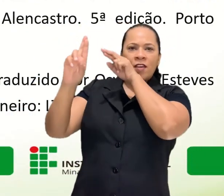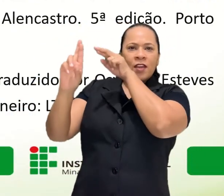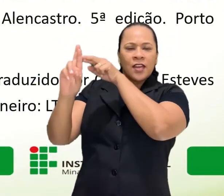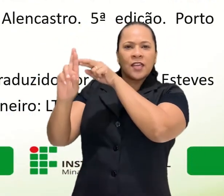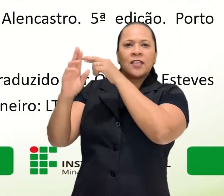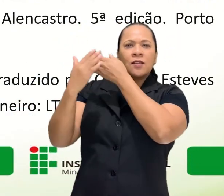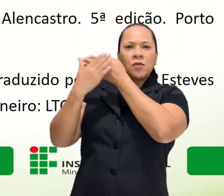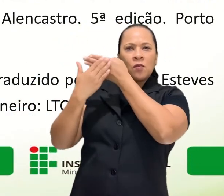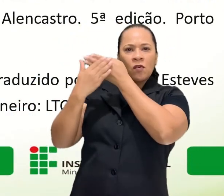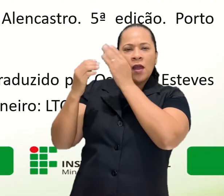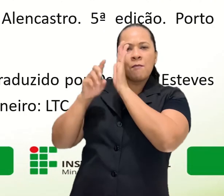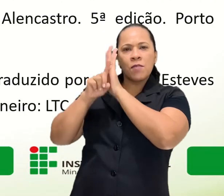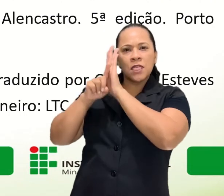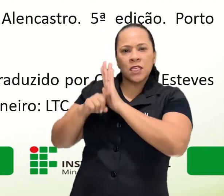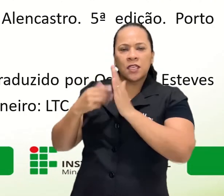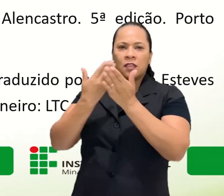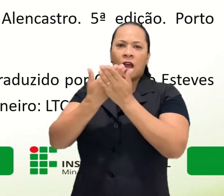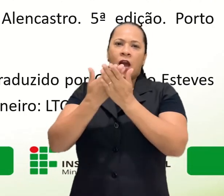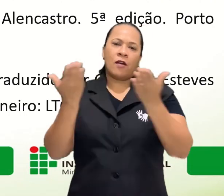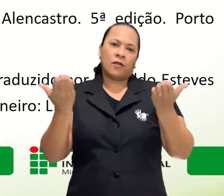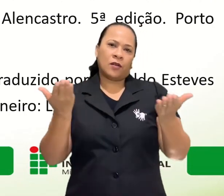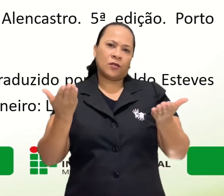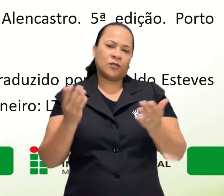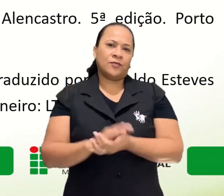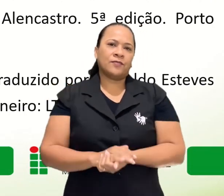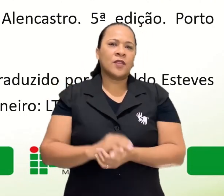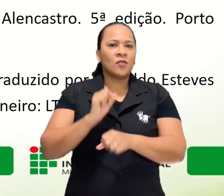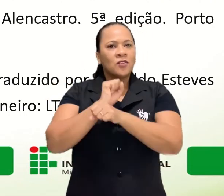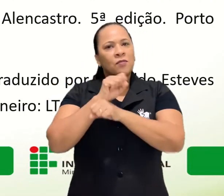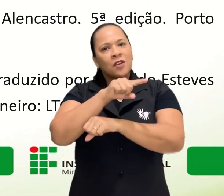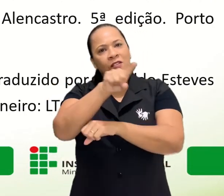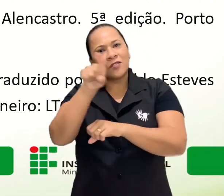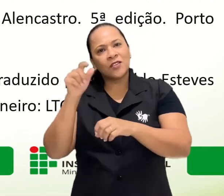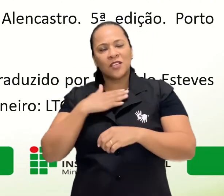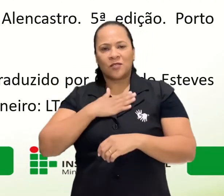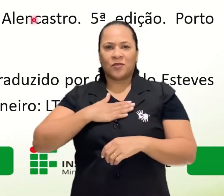bibliográficas que foram utilizadas para a aula de hoje. Espero que vocês tenham gostado.